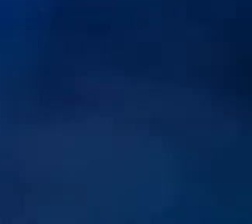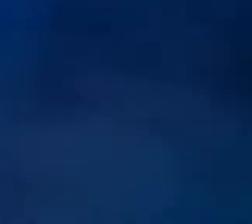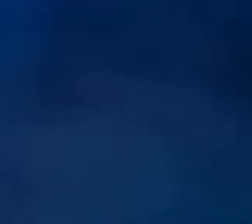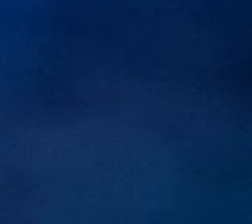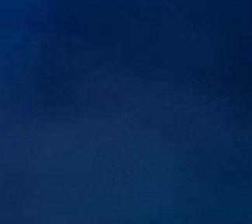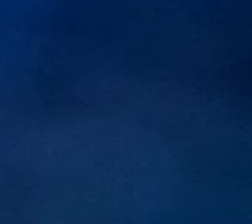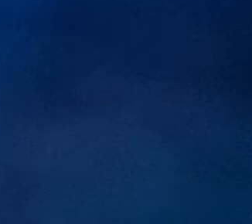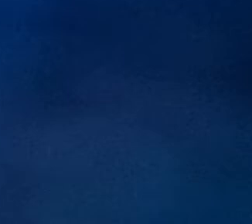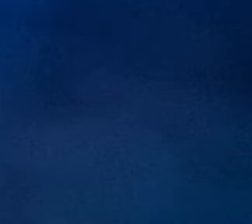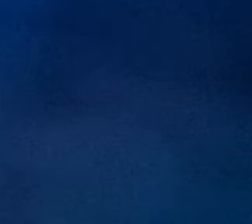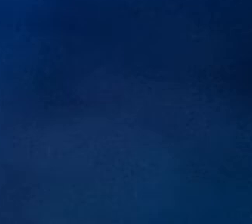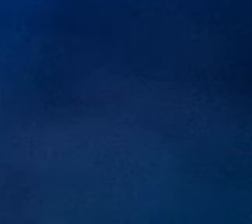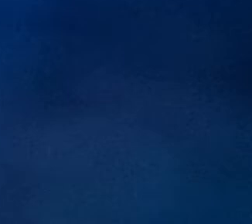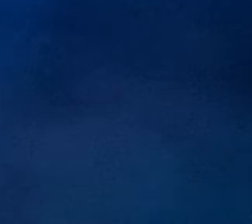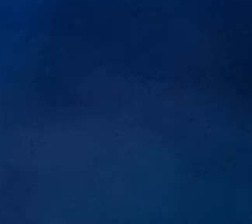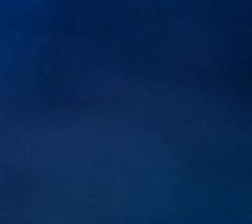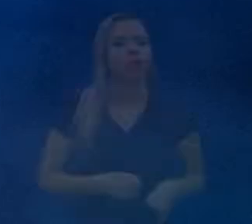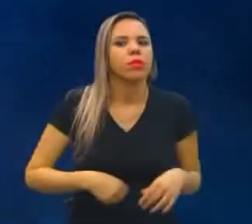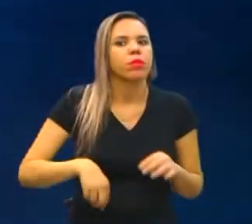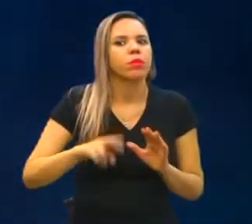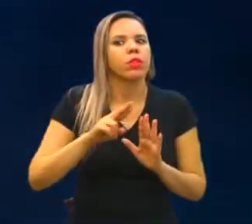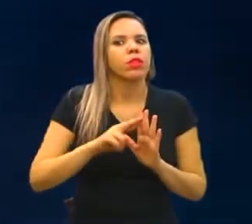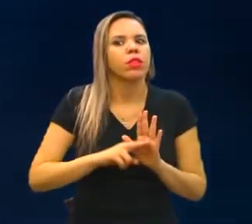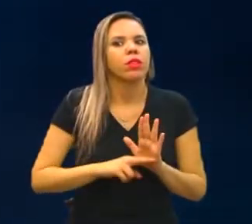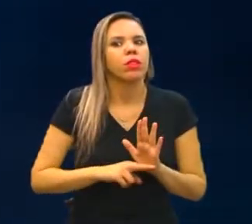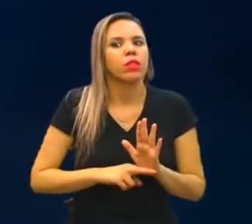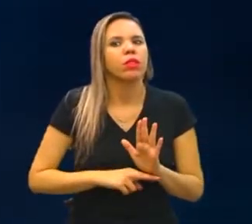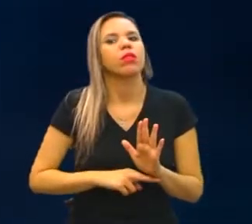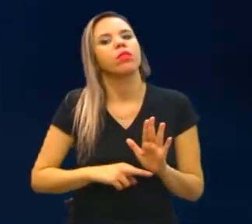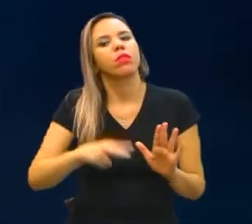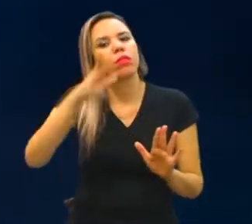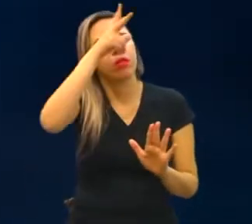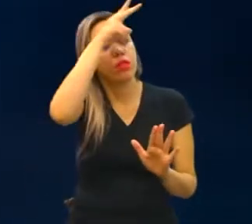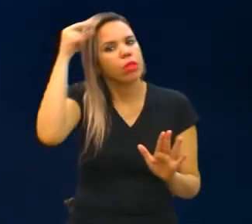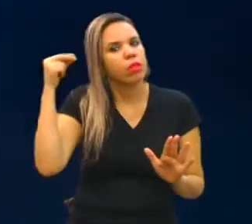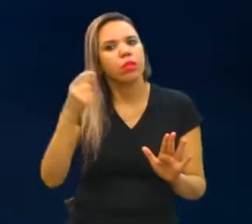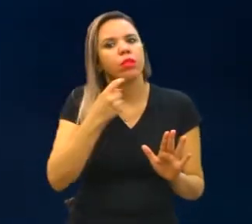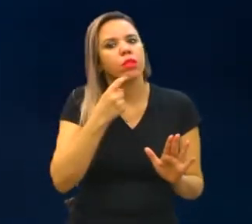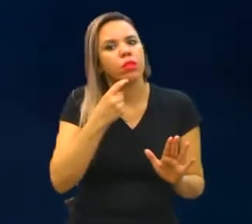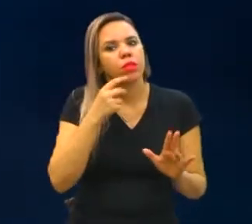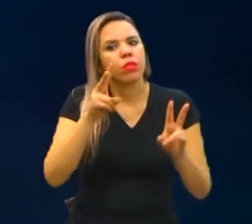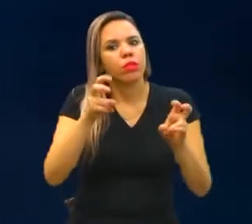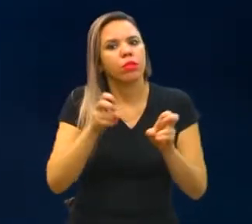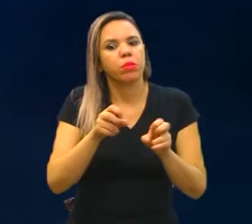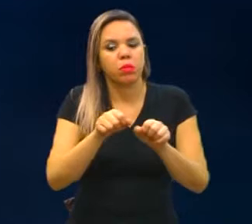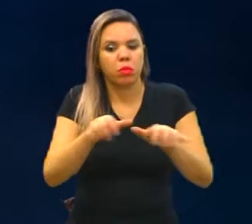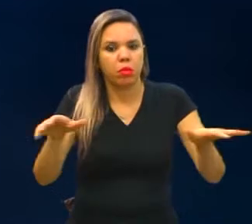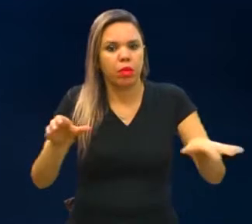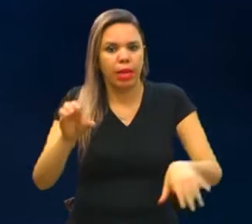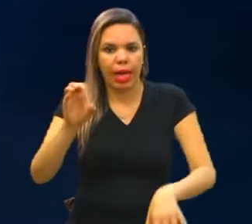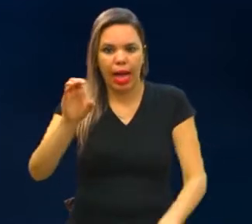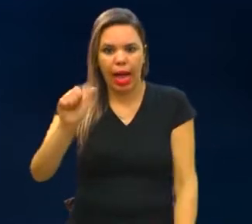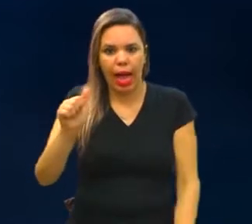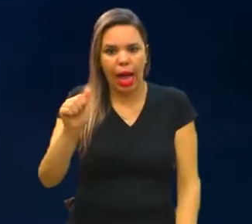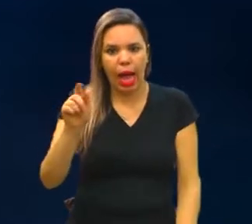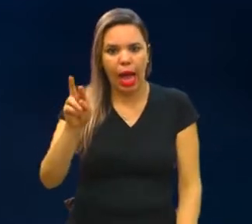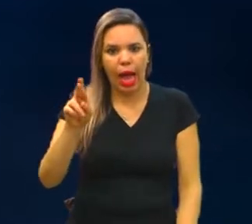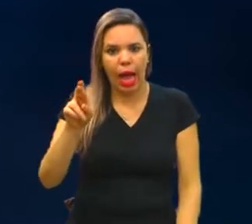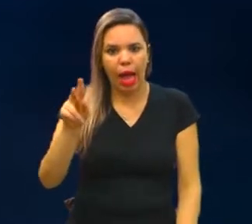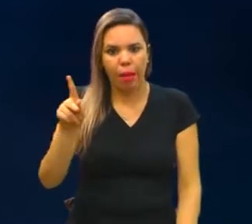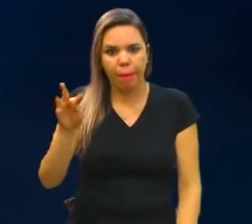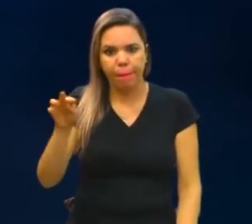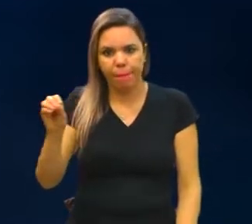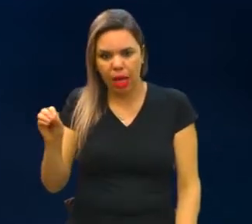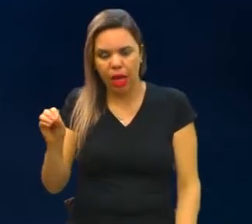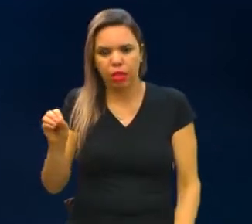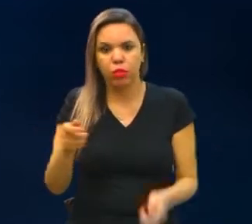O vereador Permínio Monteiro quer saber quais medidas estão sendo tomadas pela Prefeitura de Campinas sobre a infestação de carrapatos